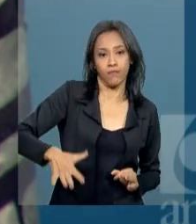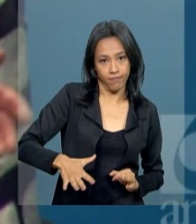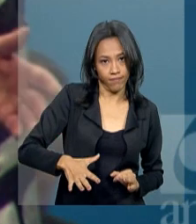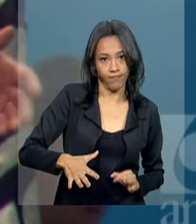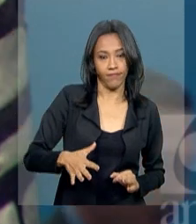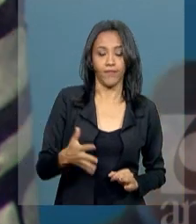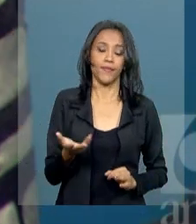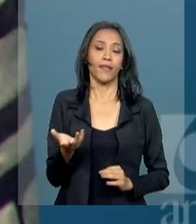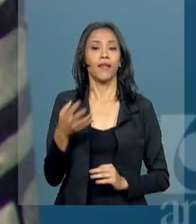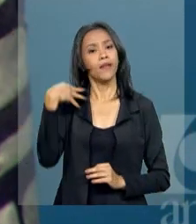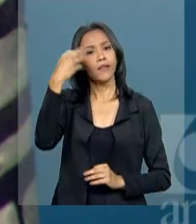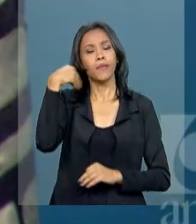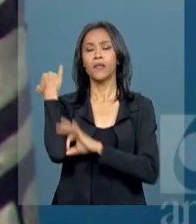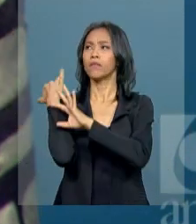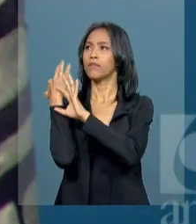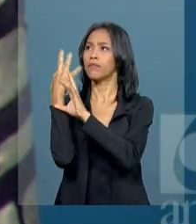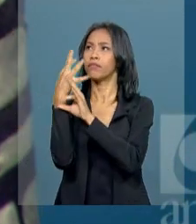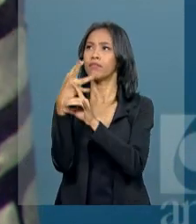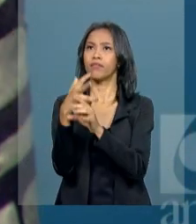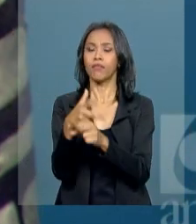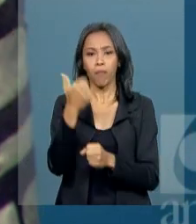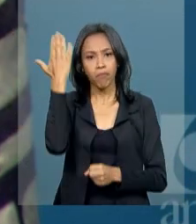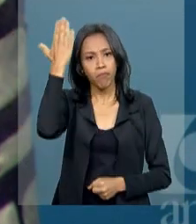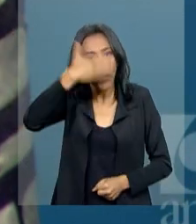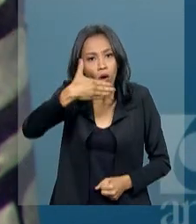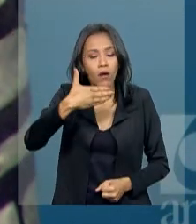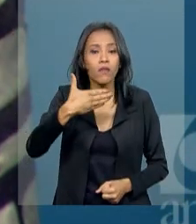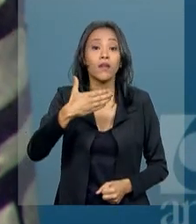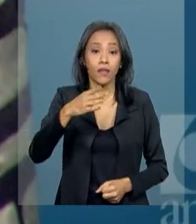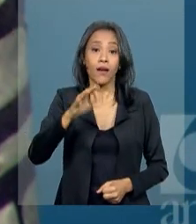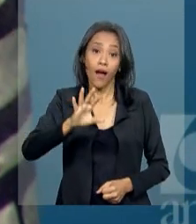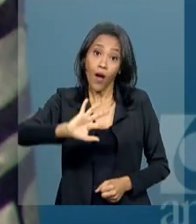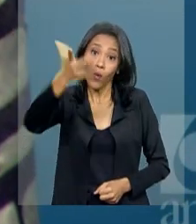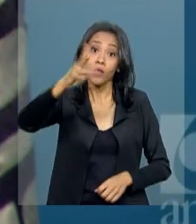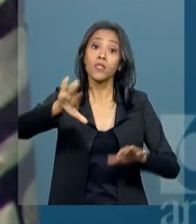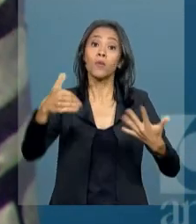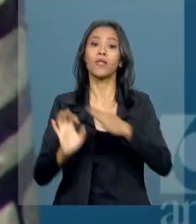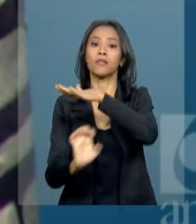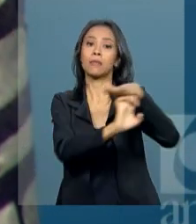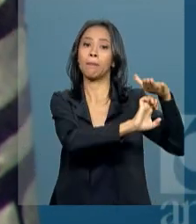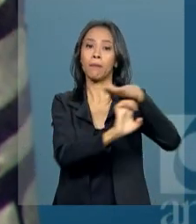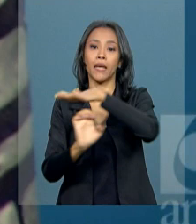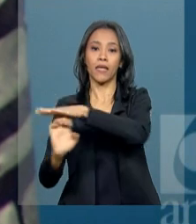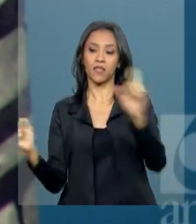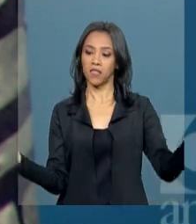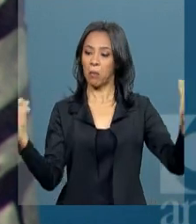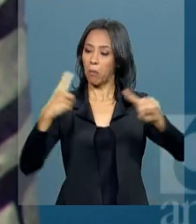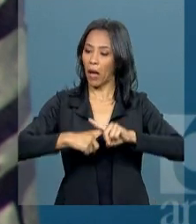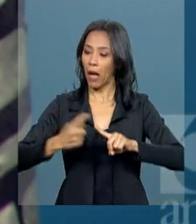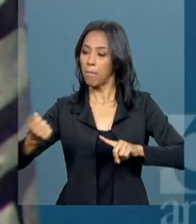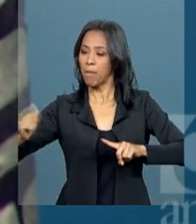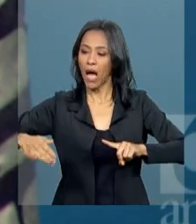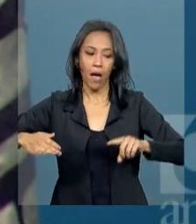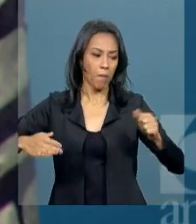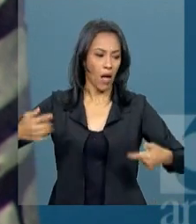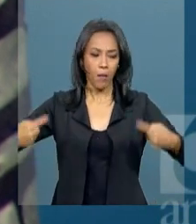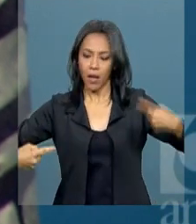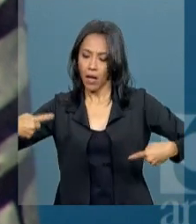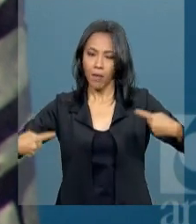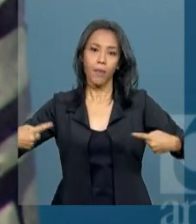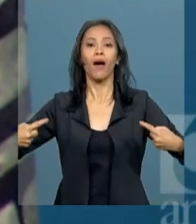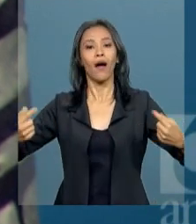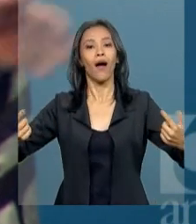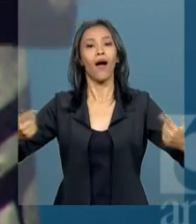E a experiência nos tem mostrado que isso só ocorre quando há concorrência. E não só concorrência, lá